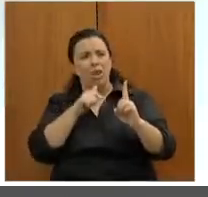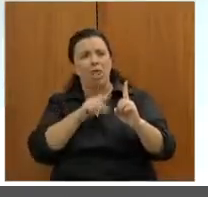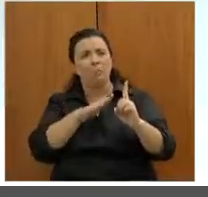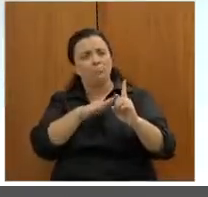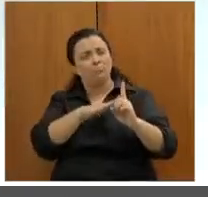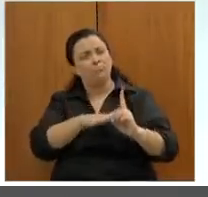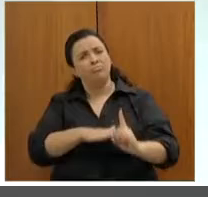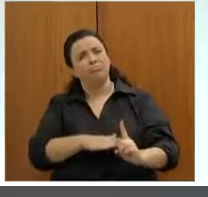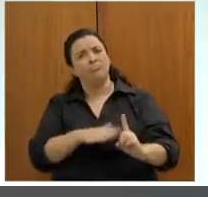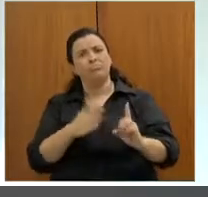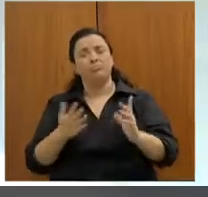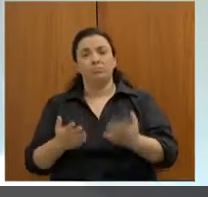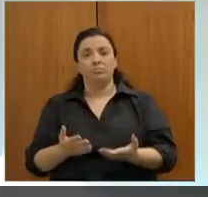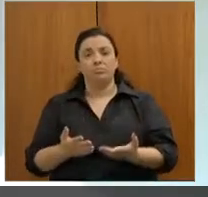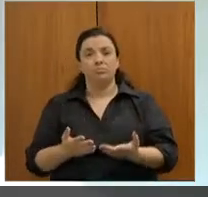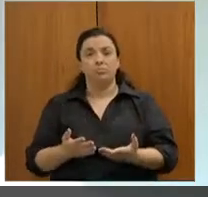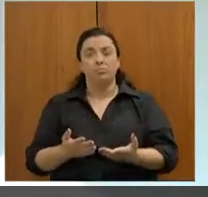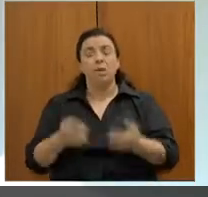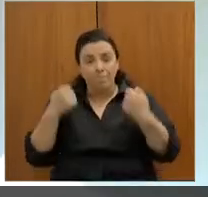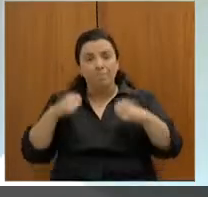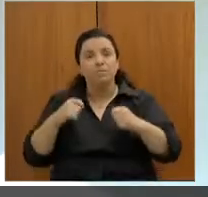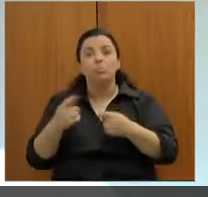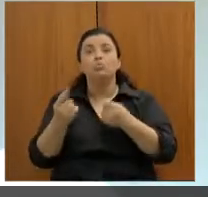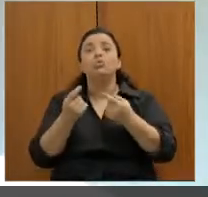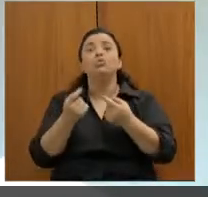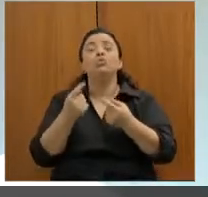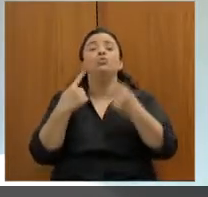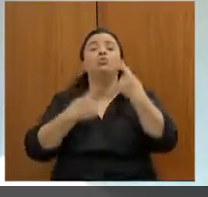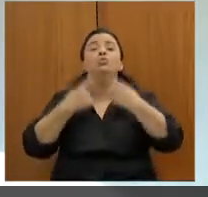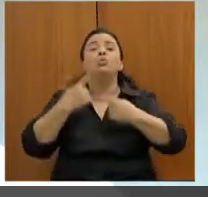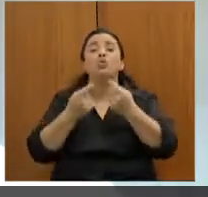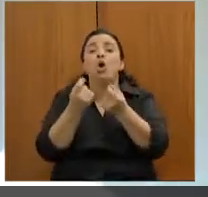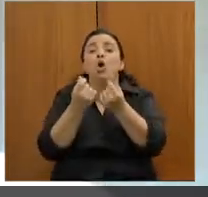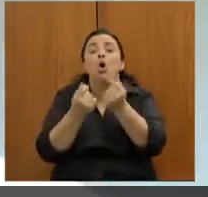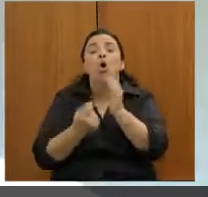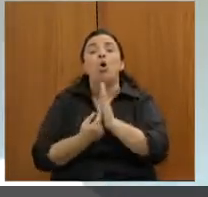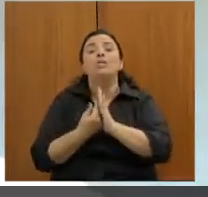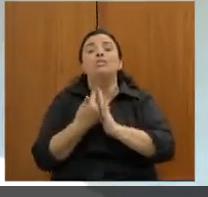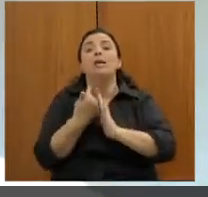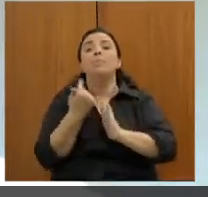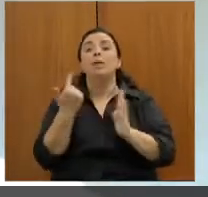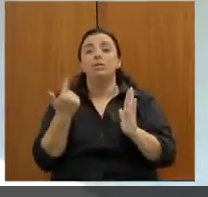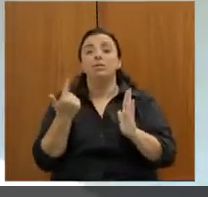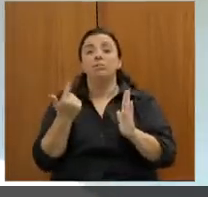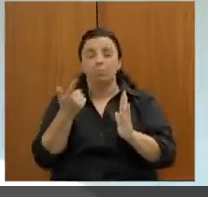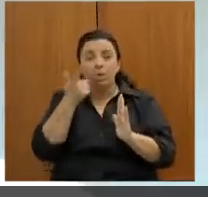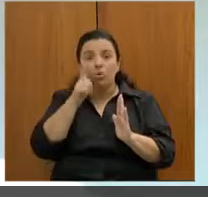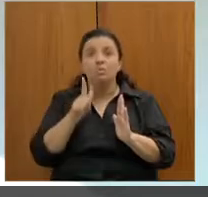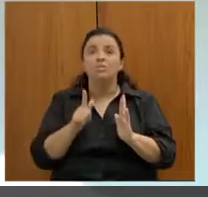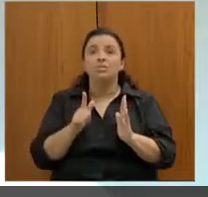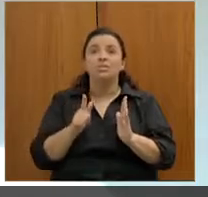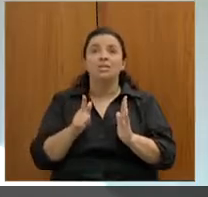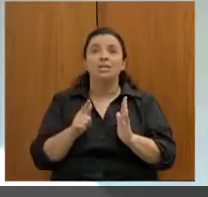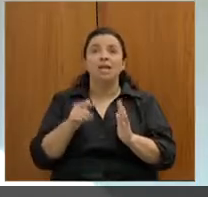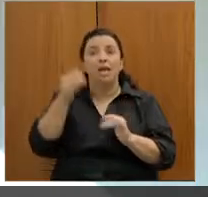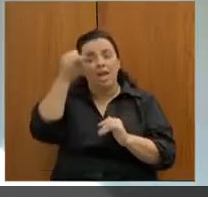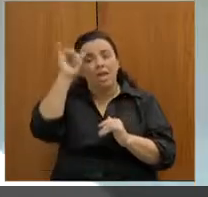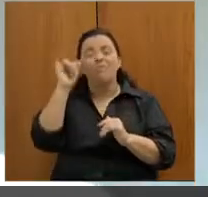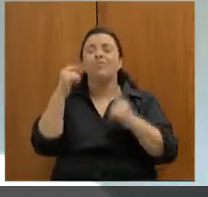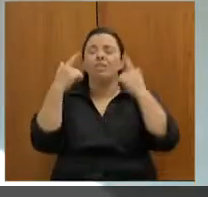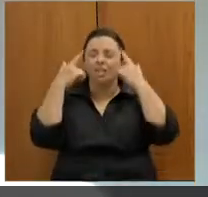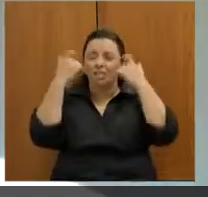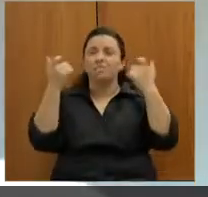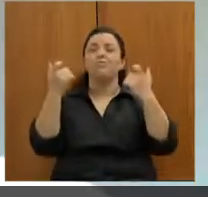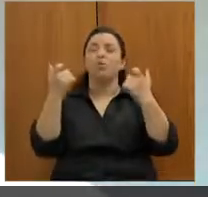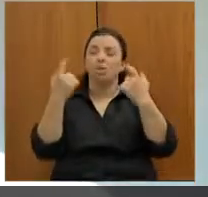passar por de lançamento no estado de Minas Gerais orçamento roubos para diminuir esses números hoje apresentamos